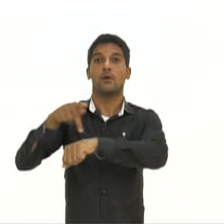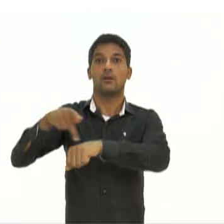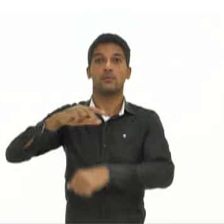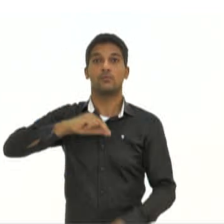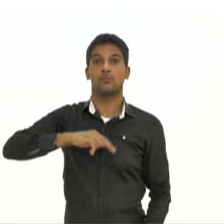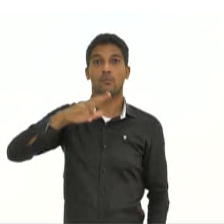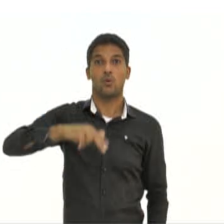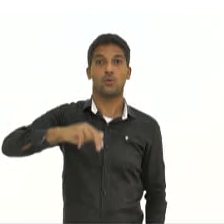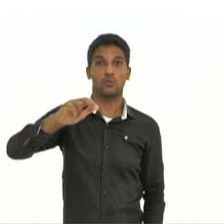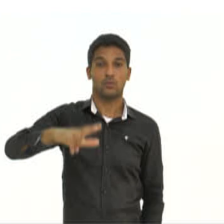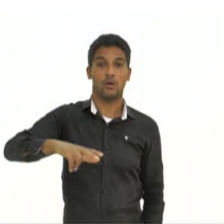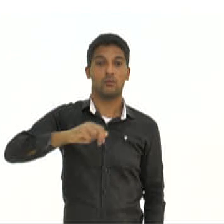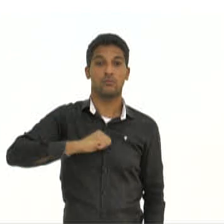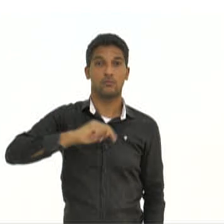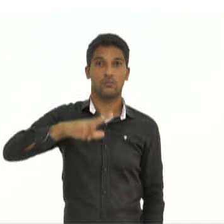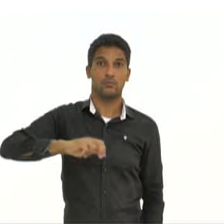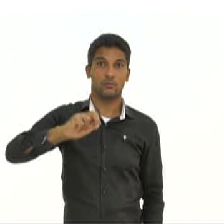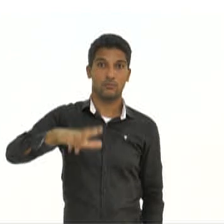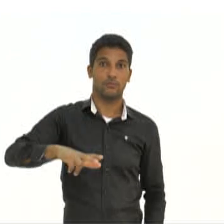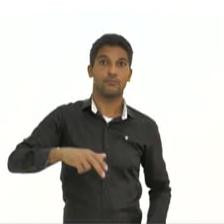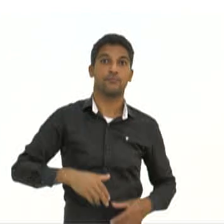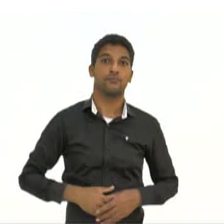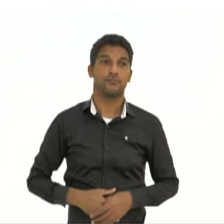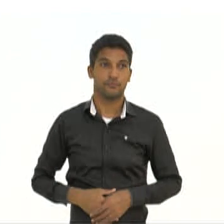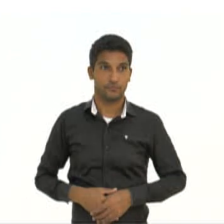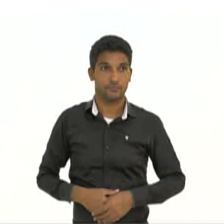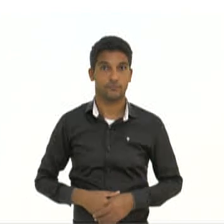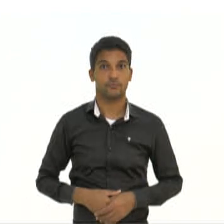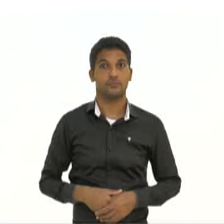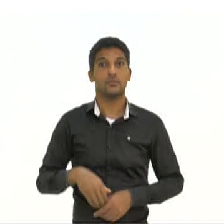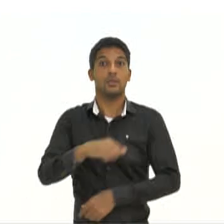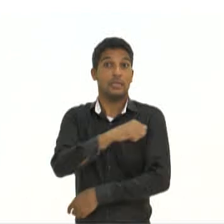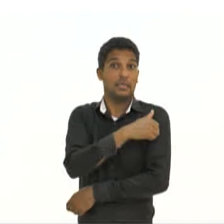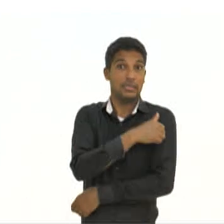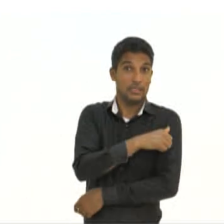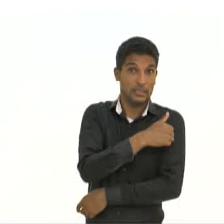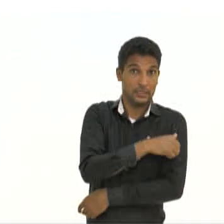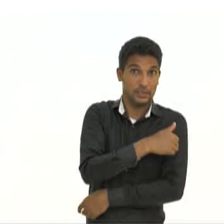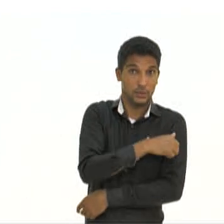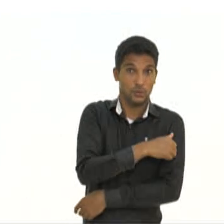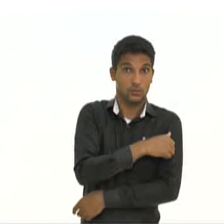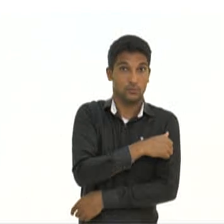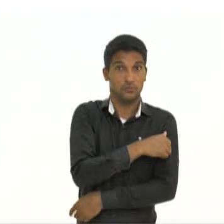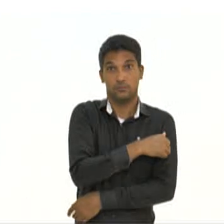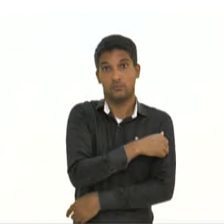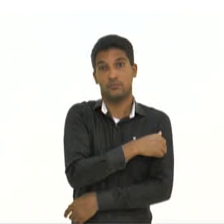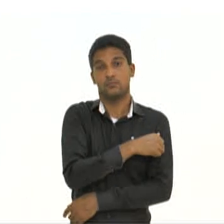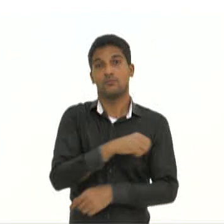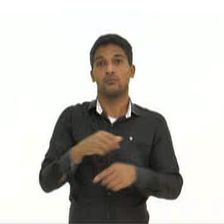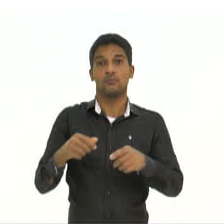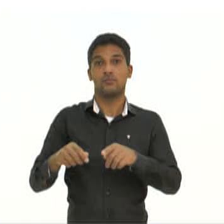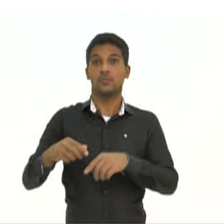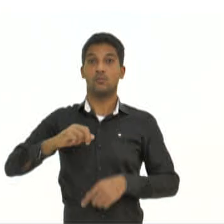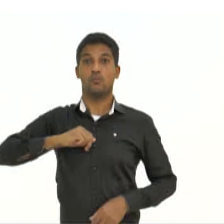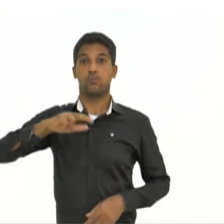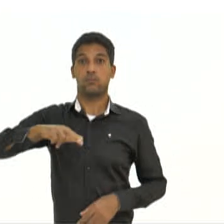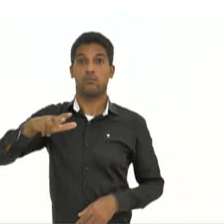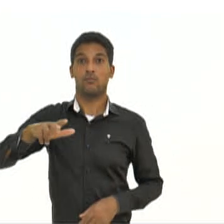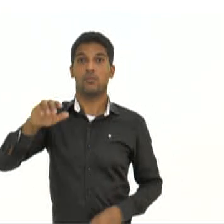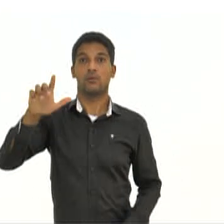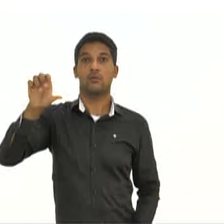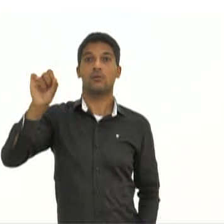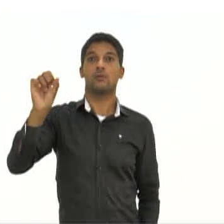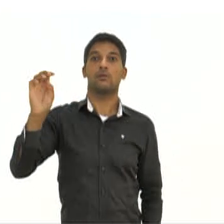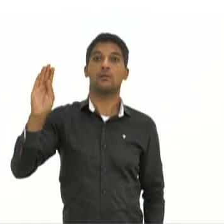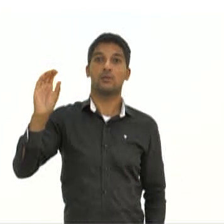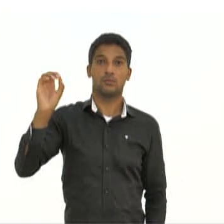estabelecendo uma ligação postal marítima entre Rio de Janeiro e Lisboa. Em 1927, inicia-se o transporte de correspondência via